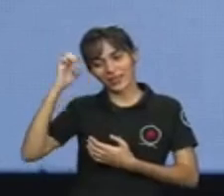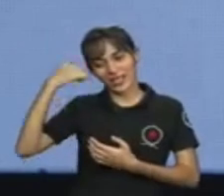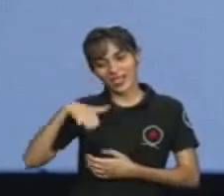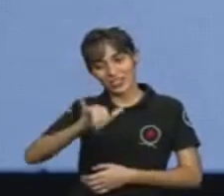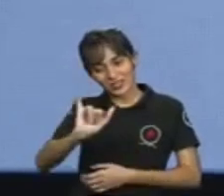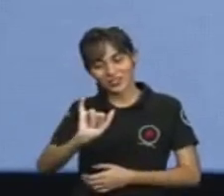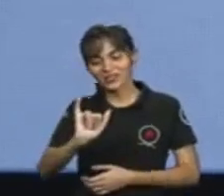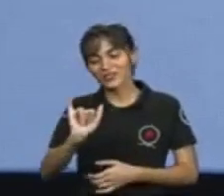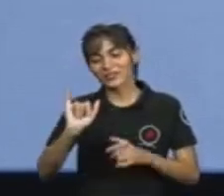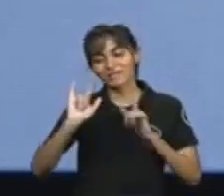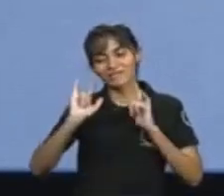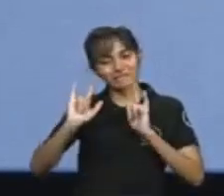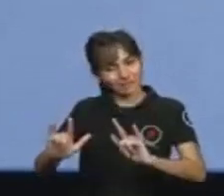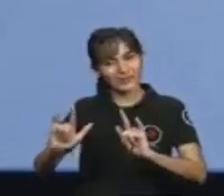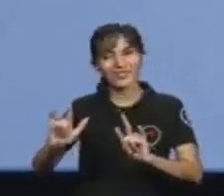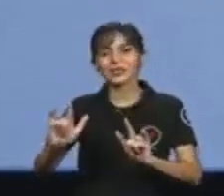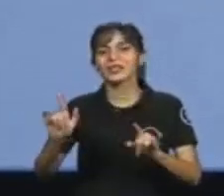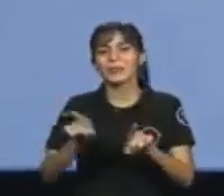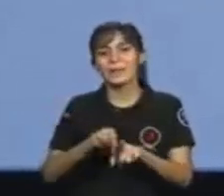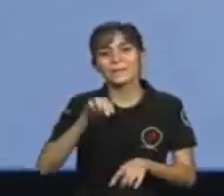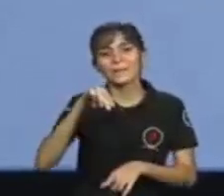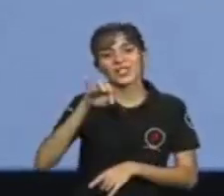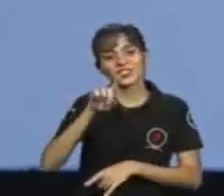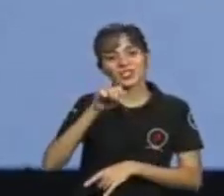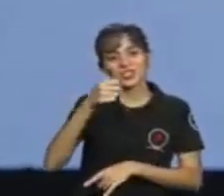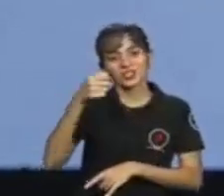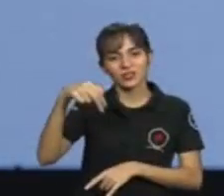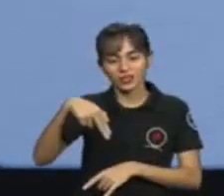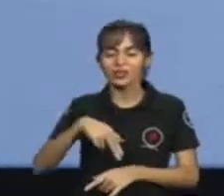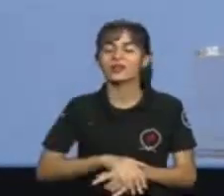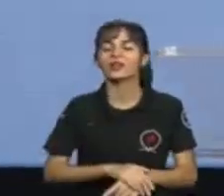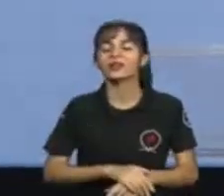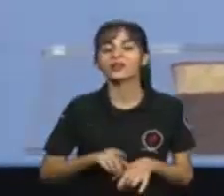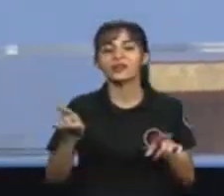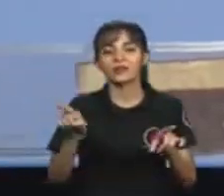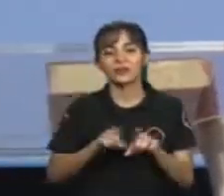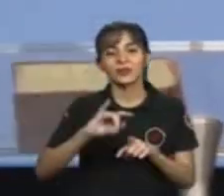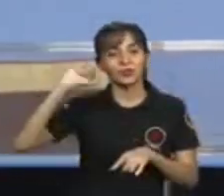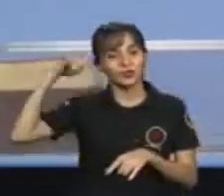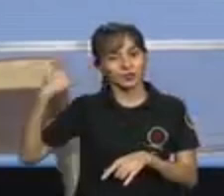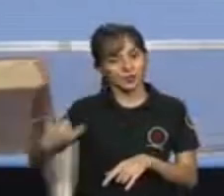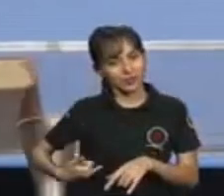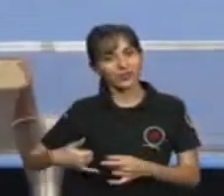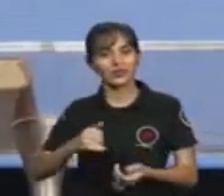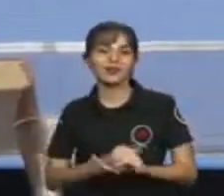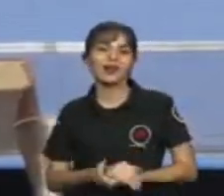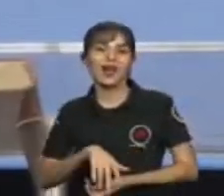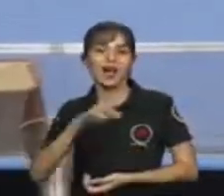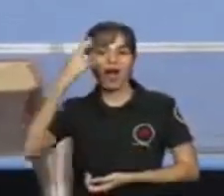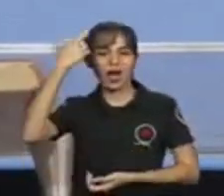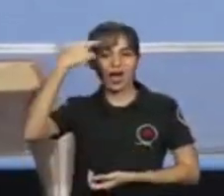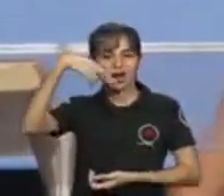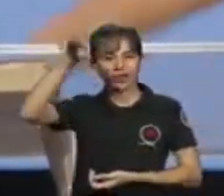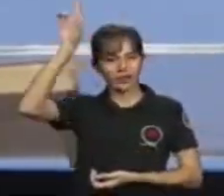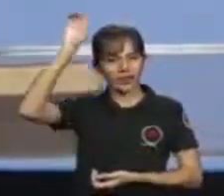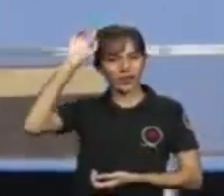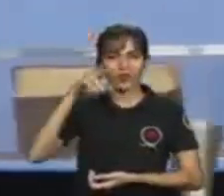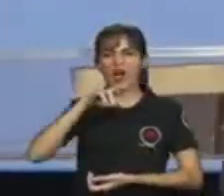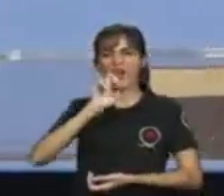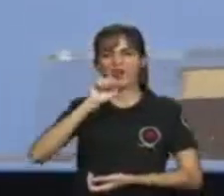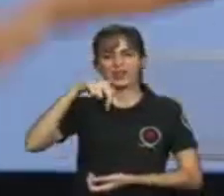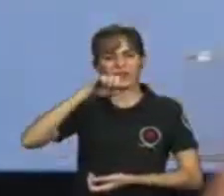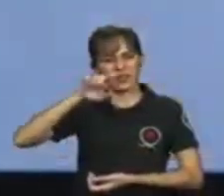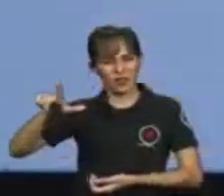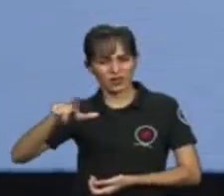de paixão, Midian. Obrigada, obrigada, Josi. Obrigada, Raquel. As nossas meninas da Caravan, que também